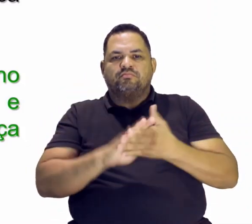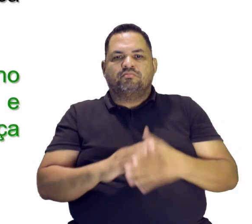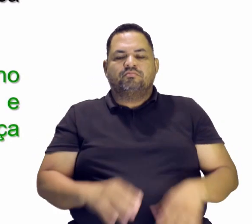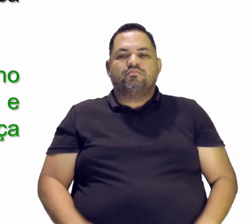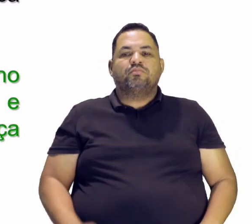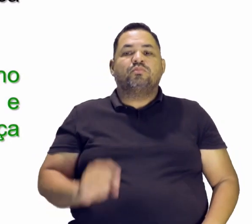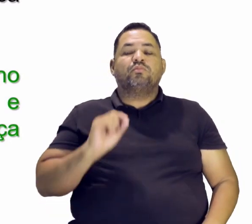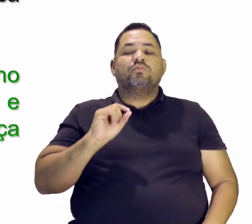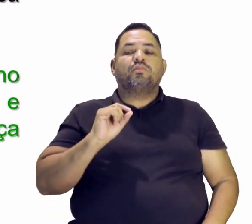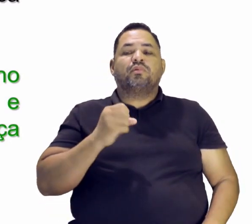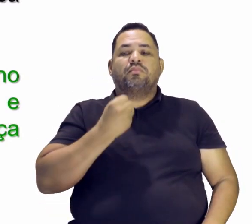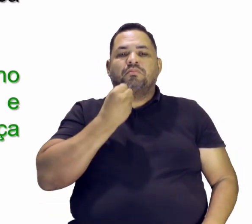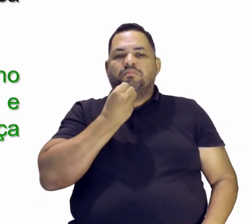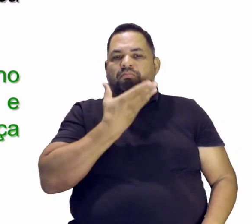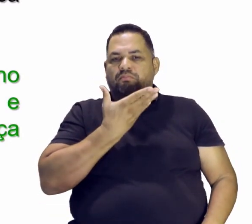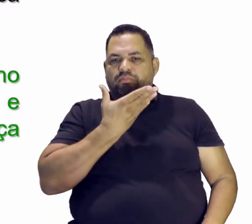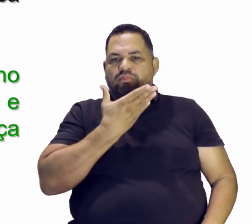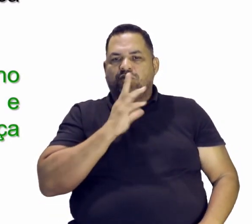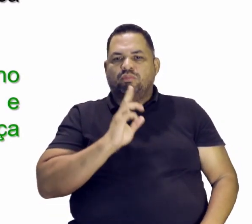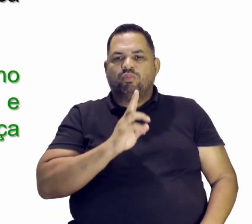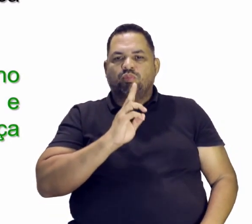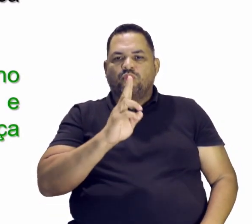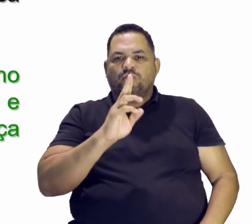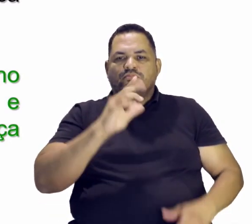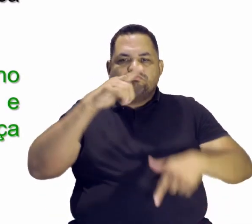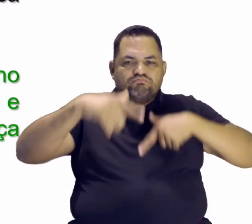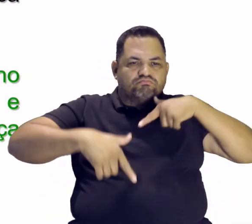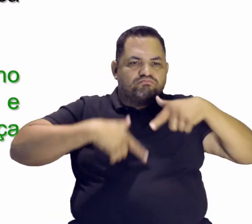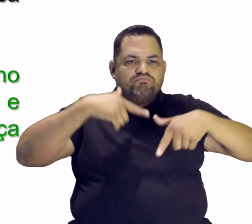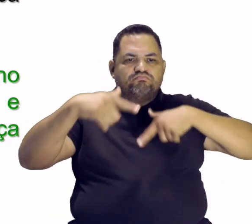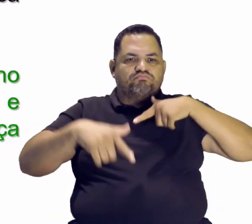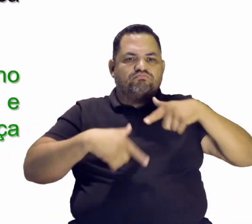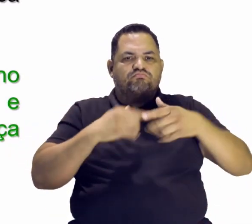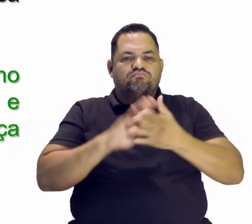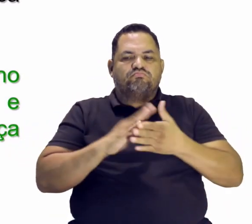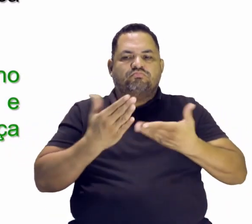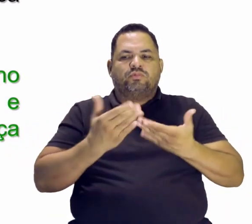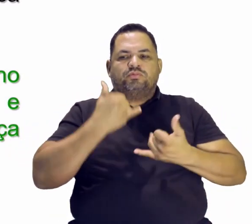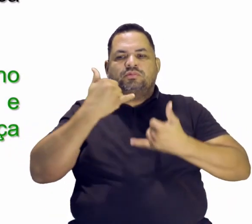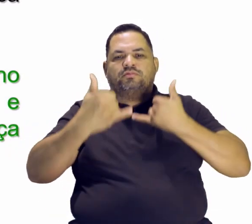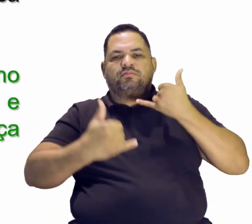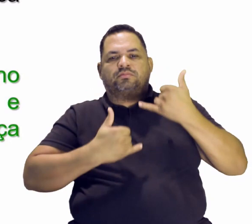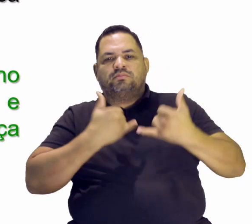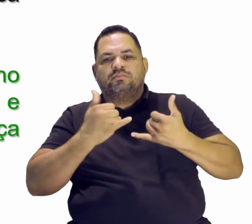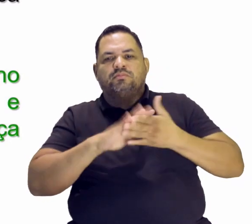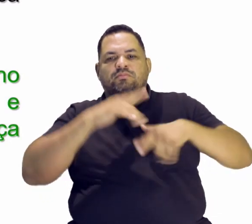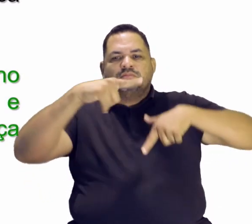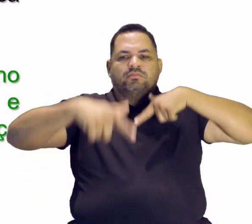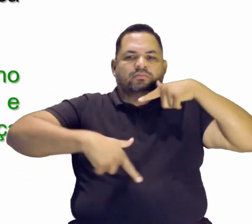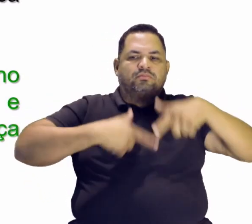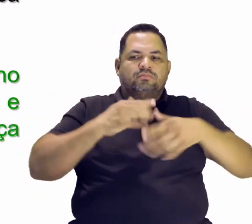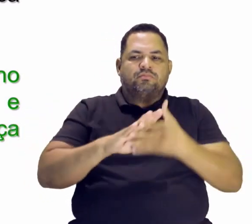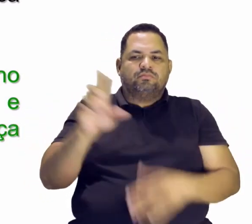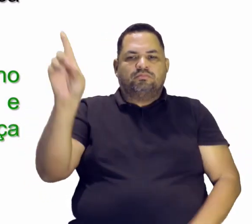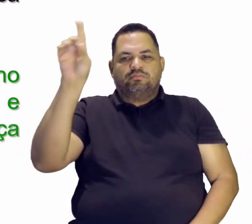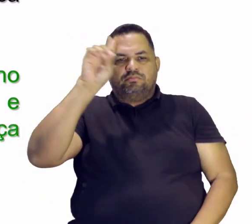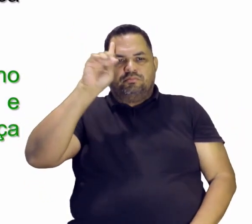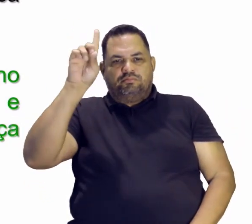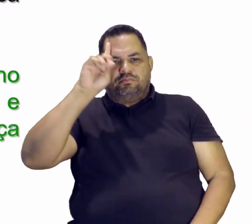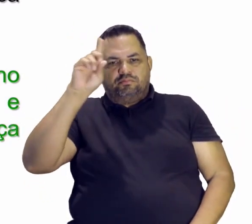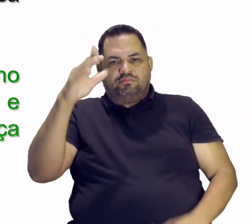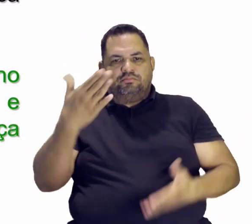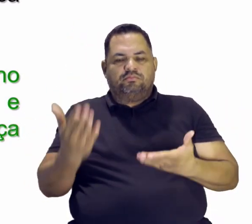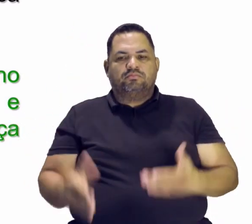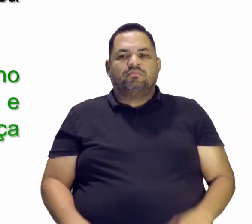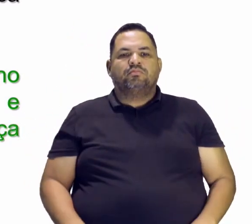possibilidades e benefícios de manter o corpo ativo em situação de lazer, no trabalho, no